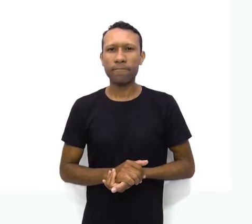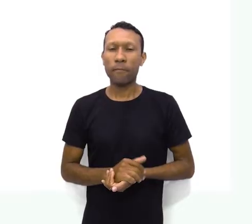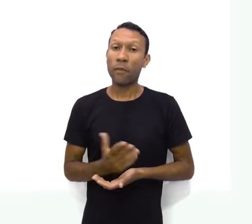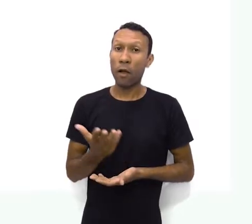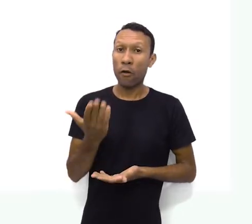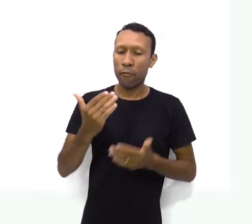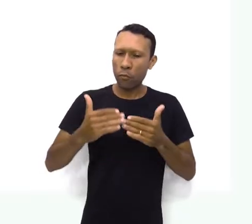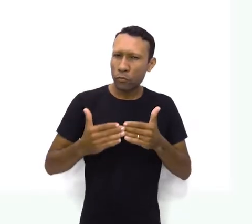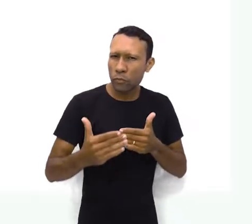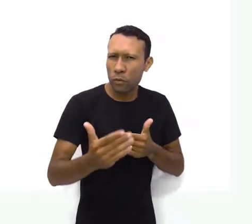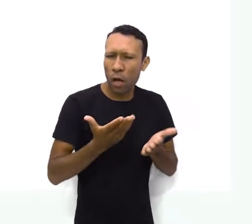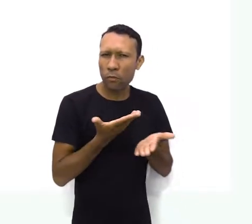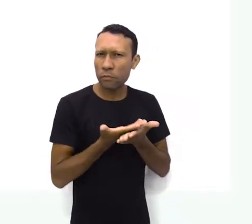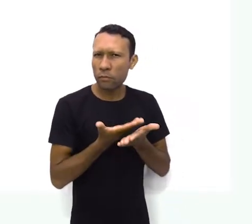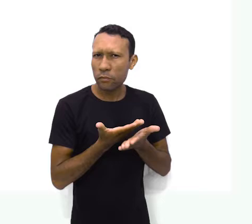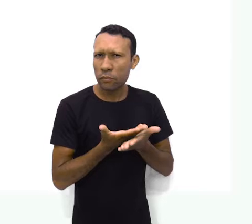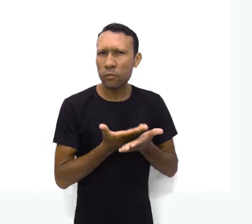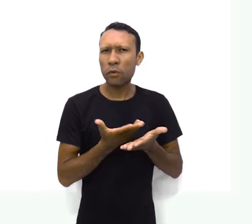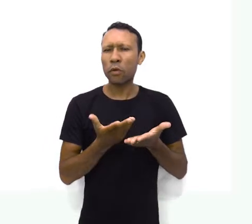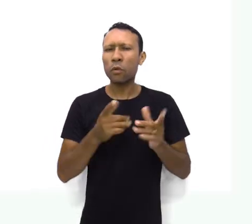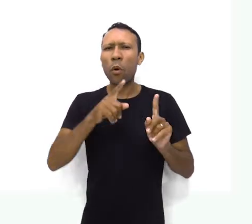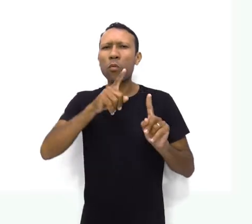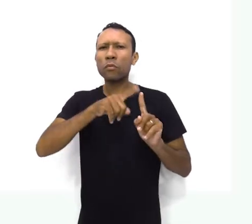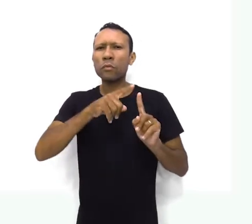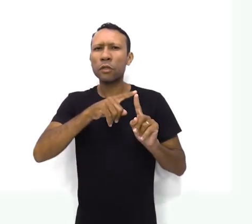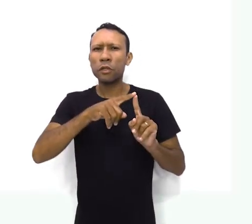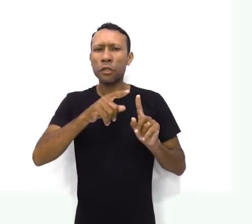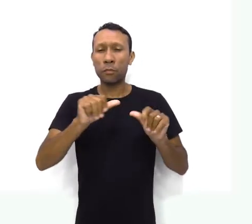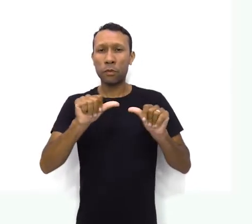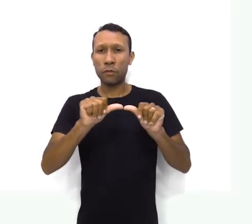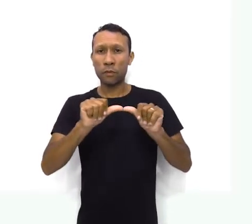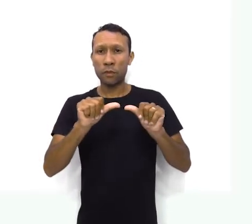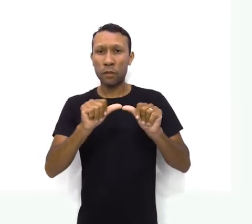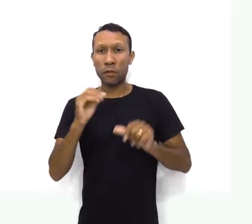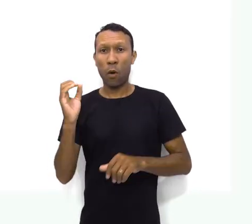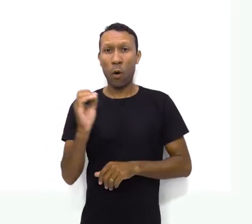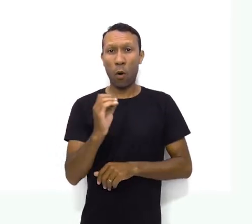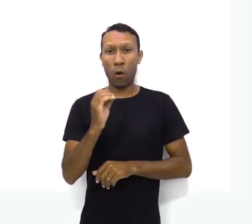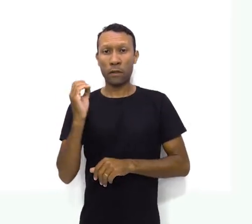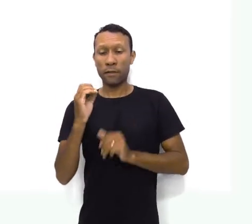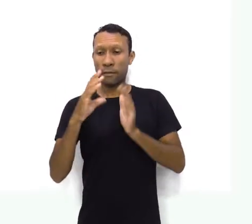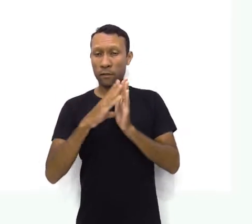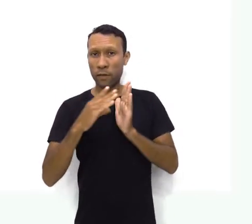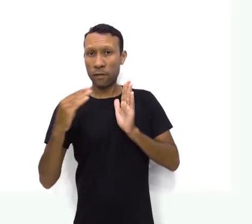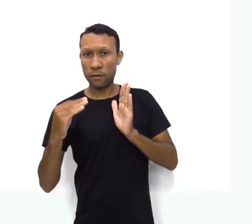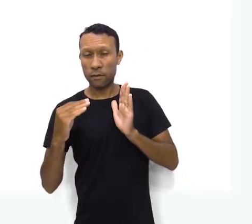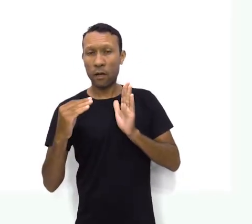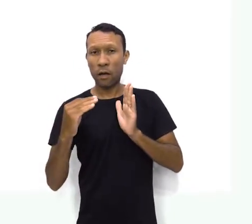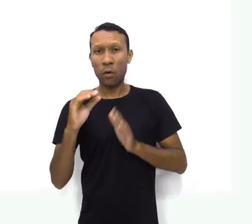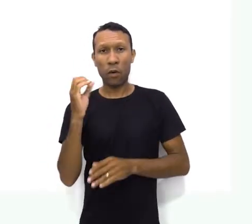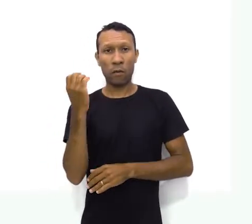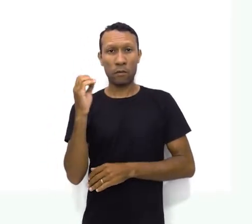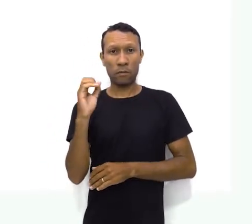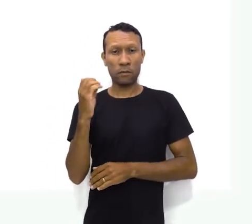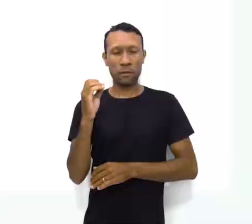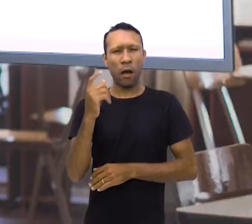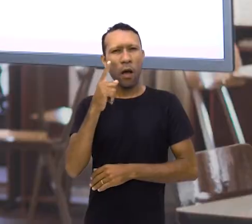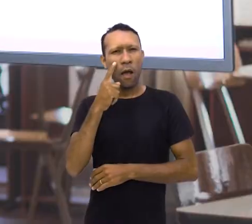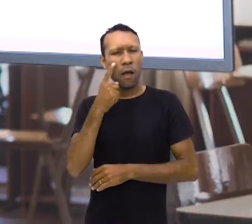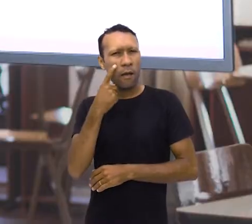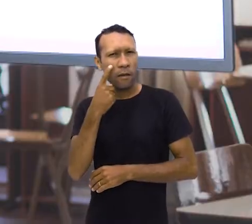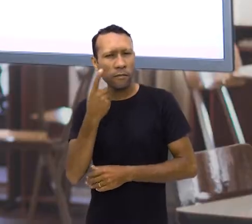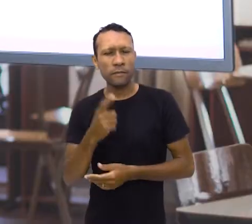Vamos continuar o nosso estudo com os tipos de simetria de translação, reflexão e rotação que vimos na aula